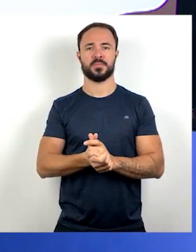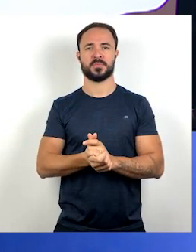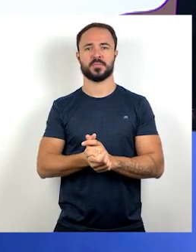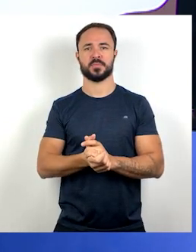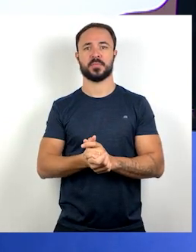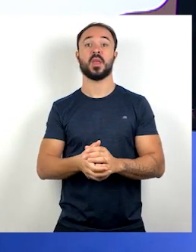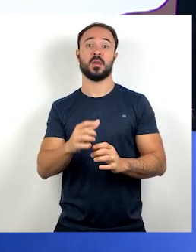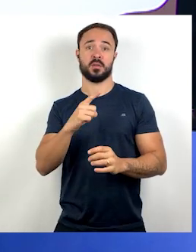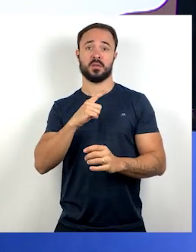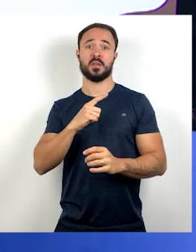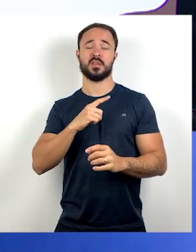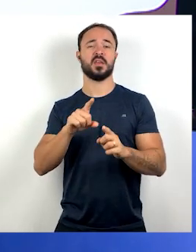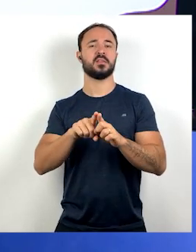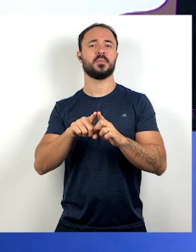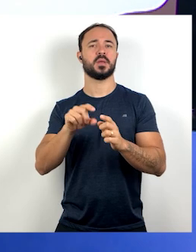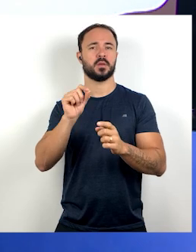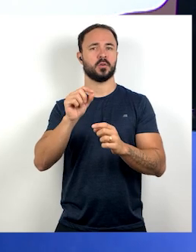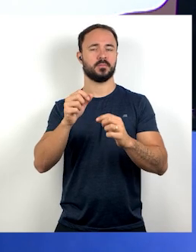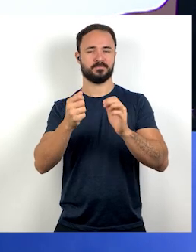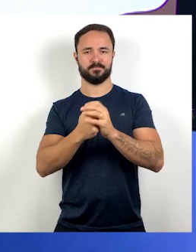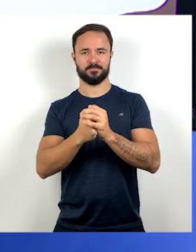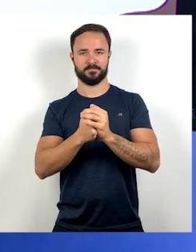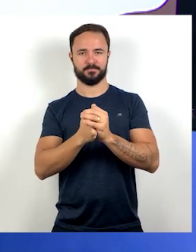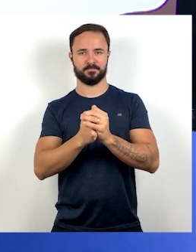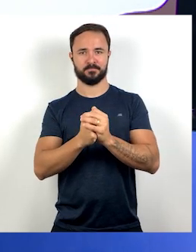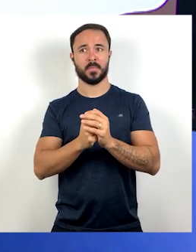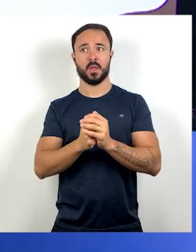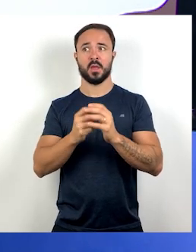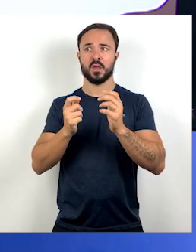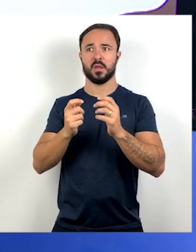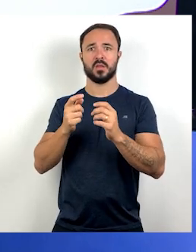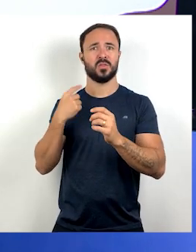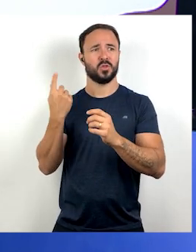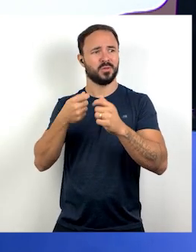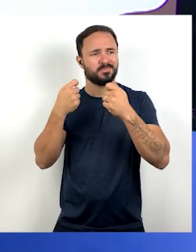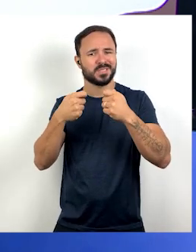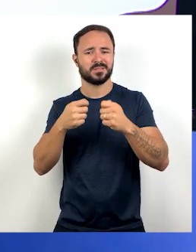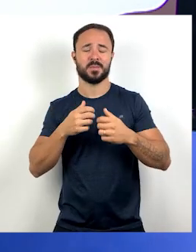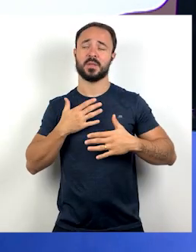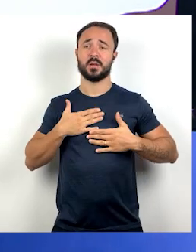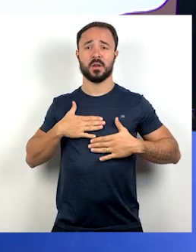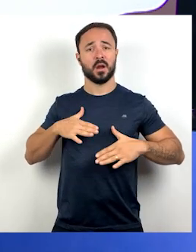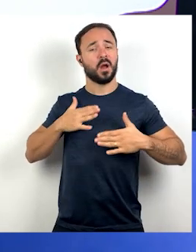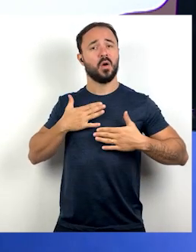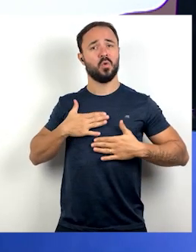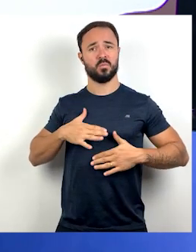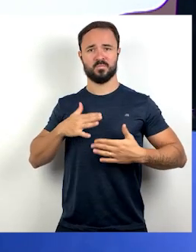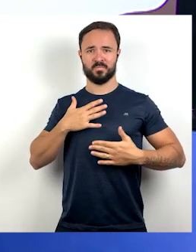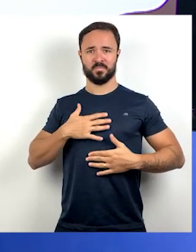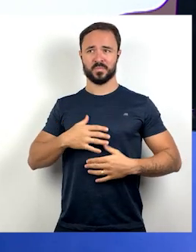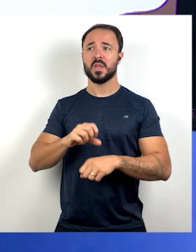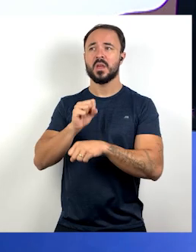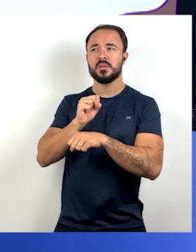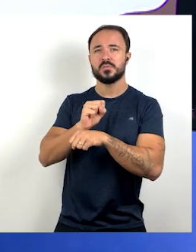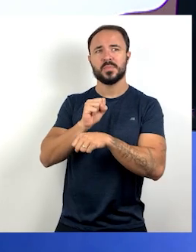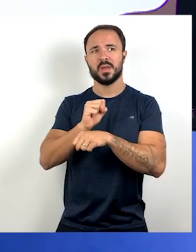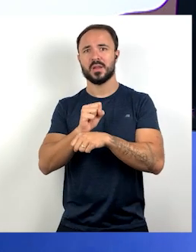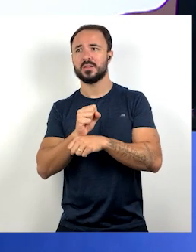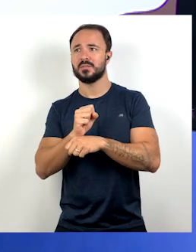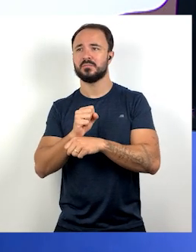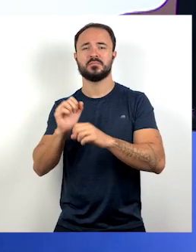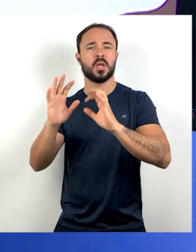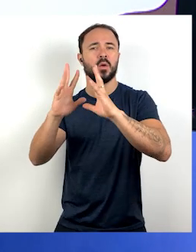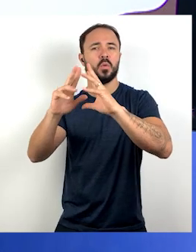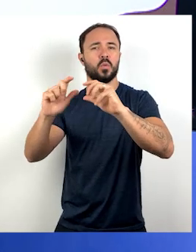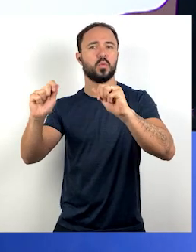aí, aqui tem esse fragmento. Temos que nos manter calmos e esperar que